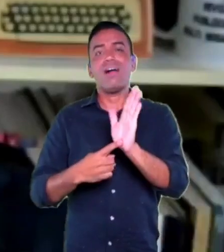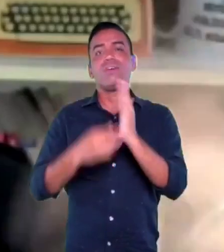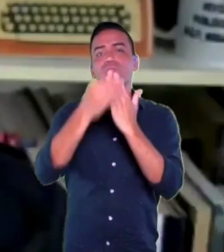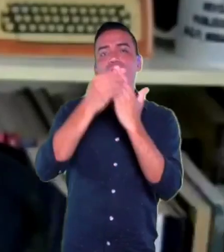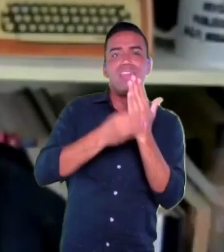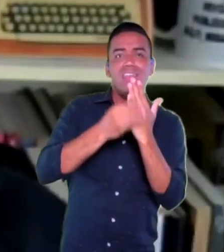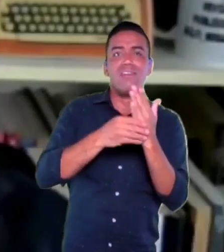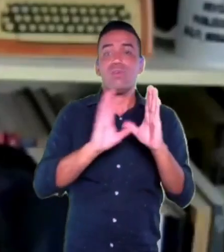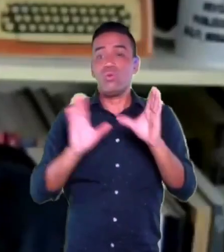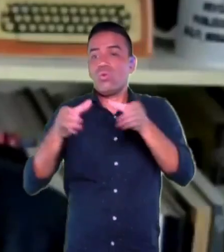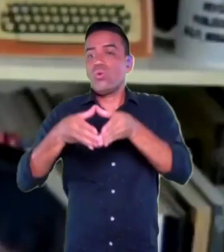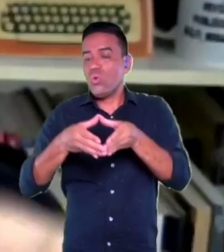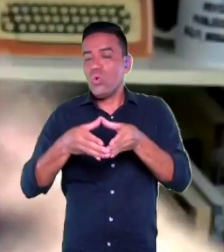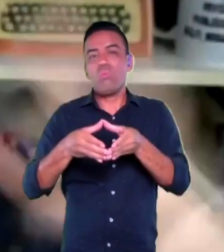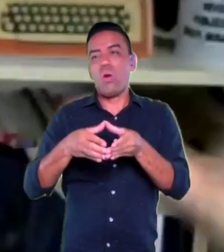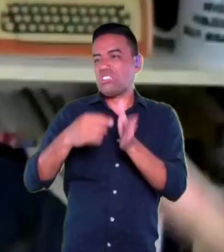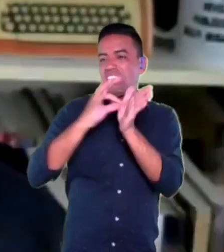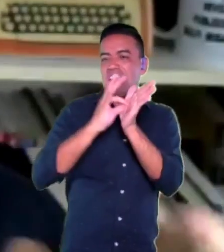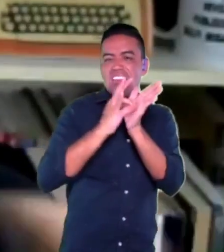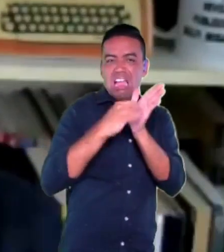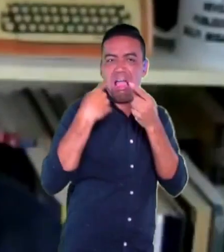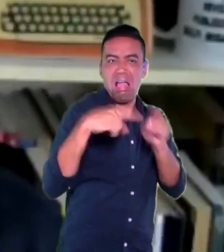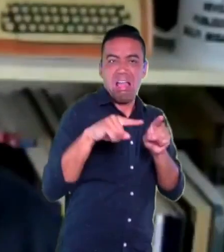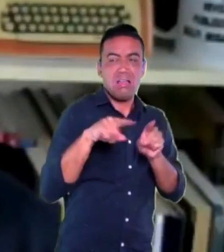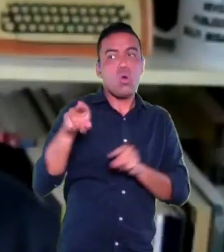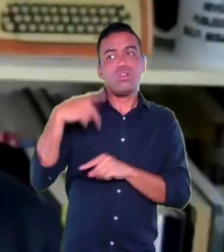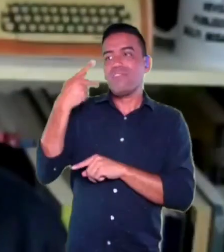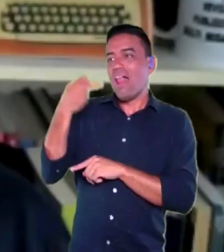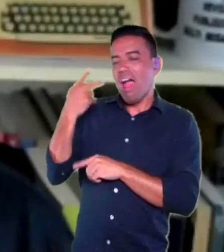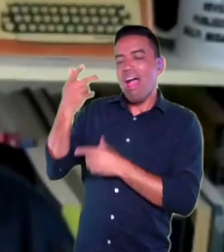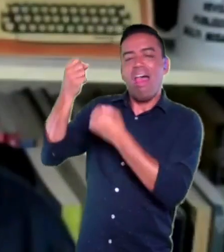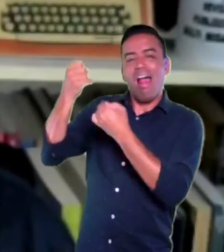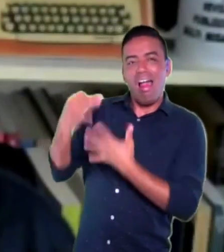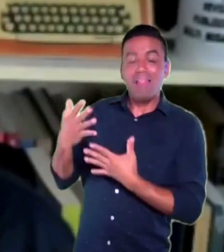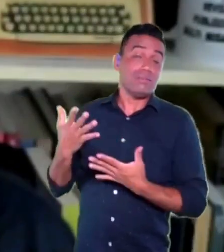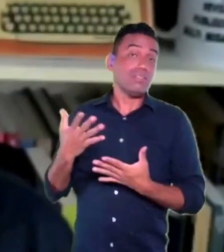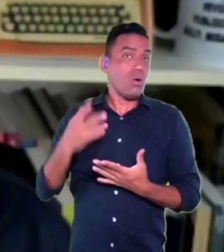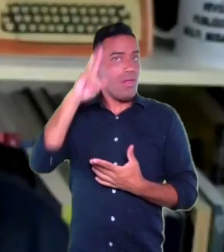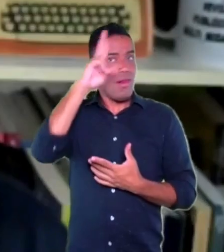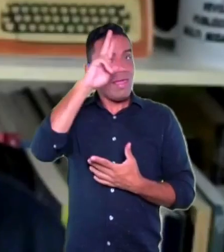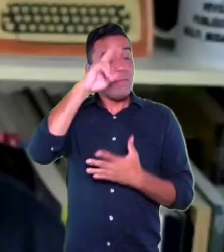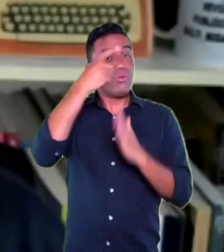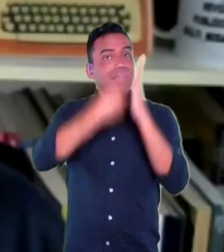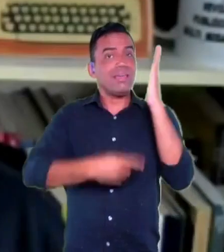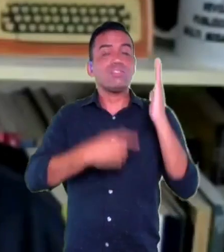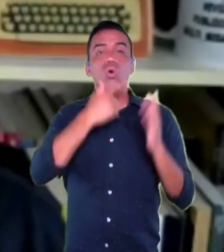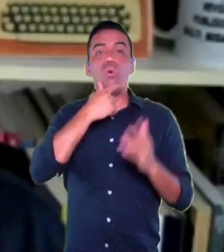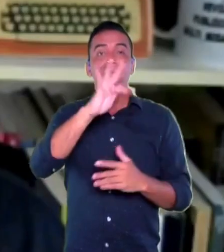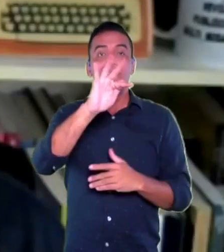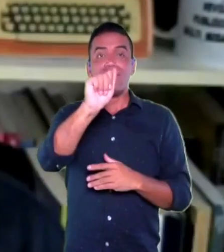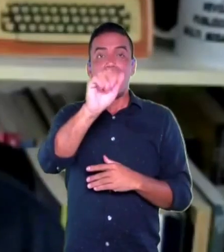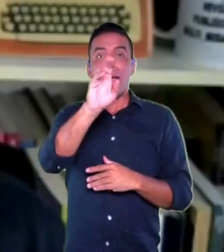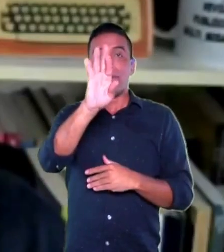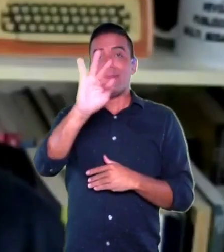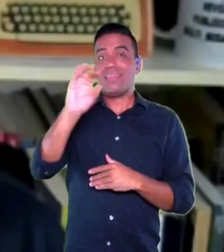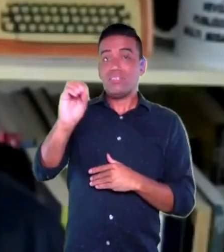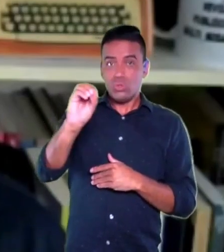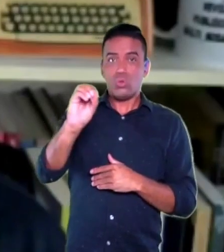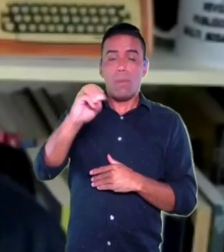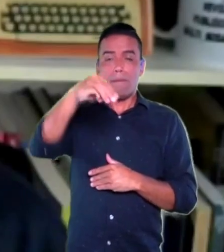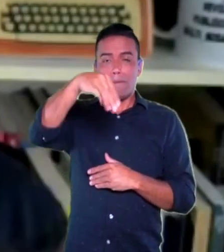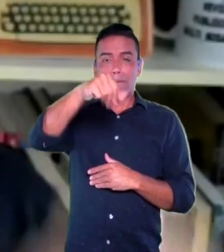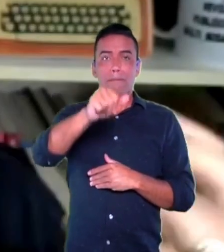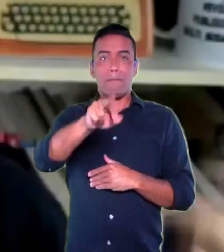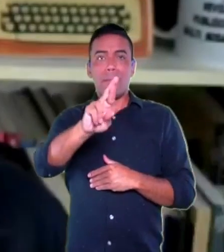poesia, uns criticando, outros dizem, isso e aquilo. E eu me lembro de um texto do Fabrício Marques, que era um poeta que eu já admirava